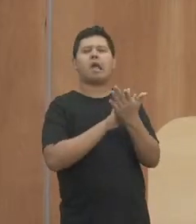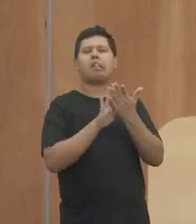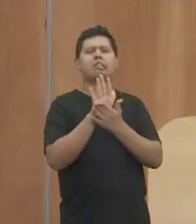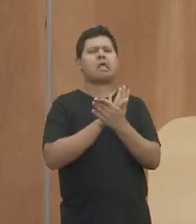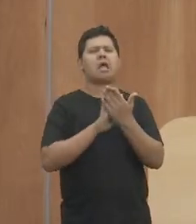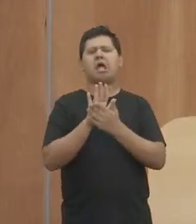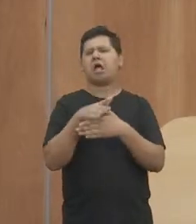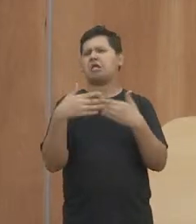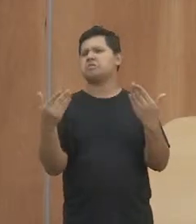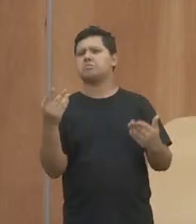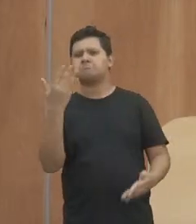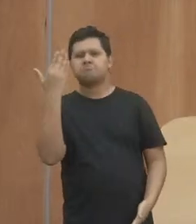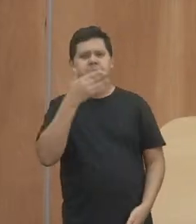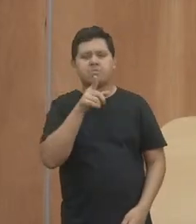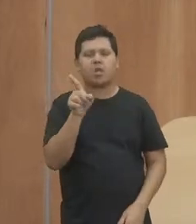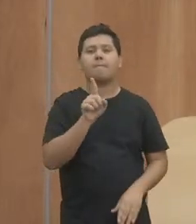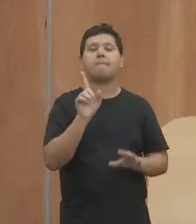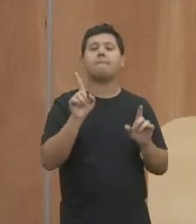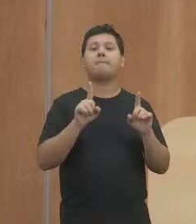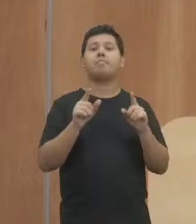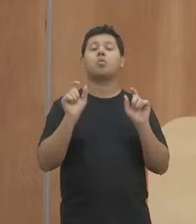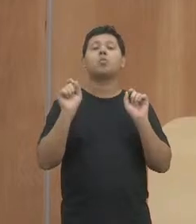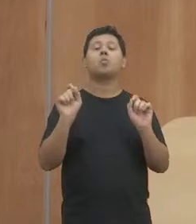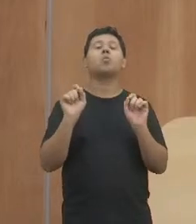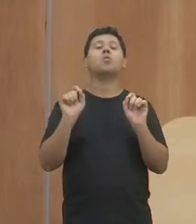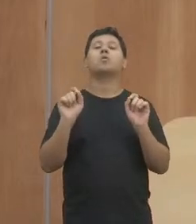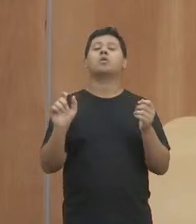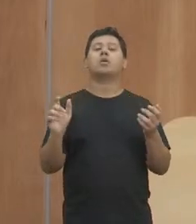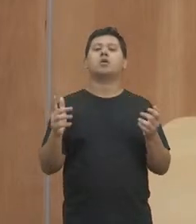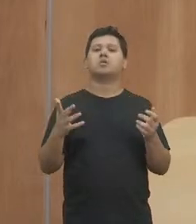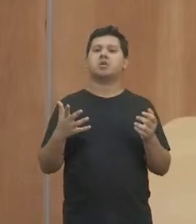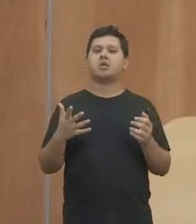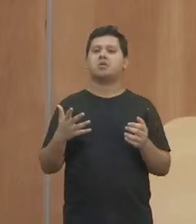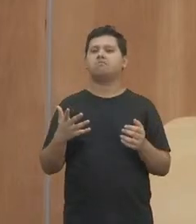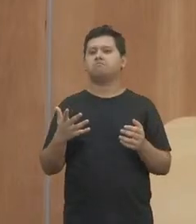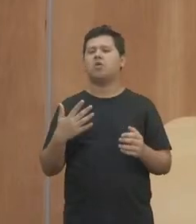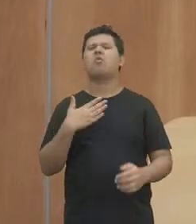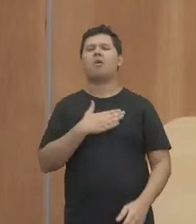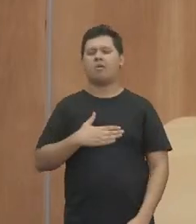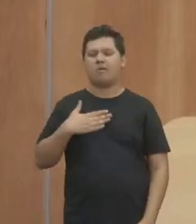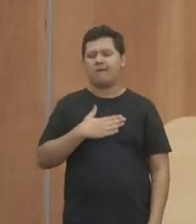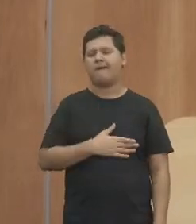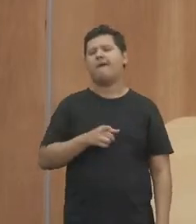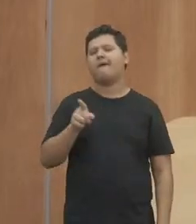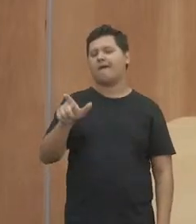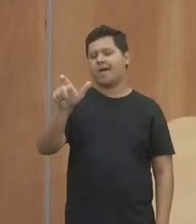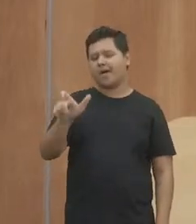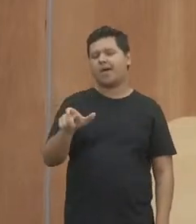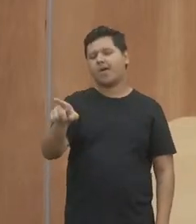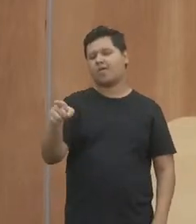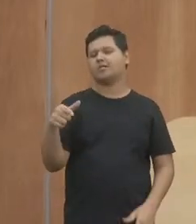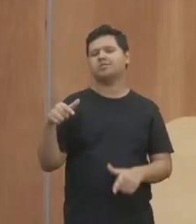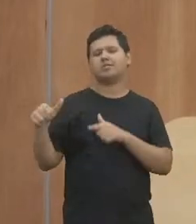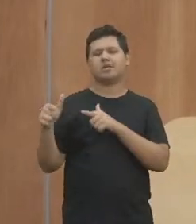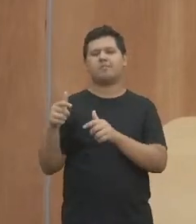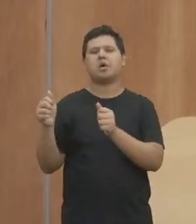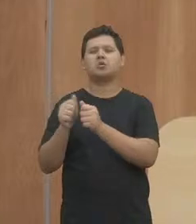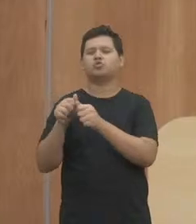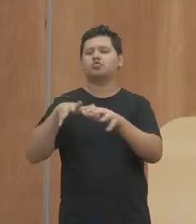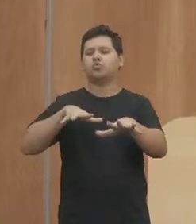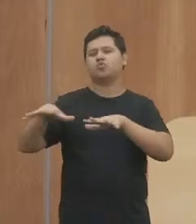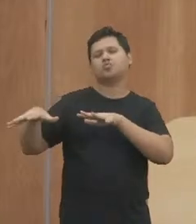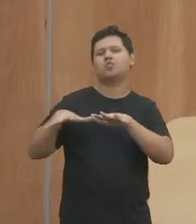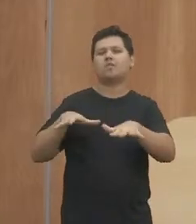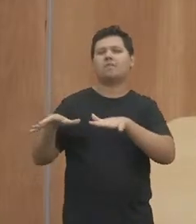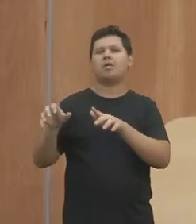você estiver. Muito pelo contrário, inclusive admiro o trabalho que você desenvolvia com os movimentos sindicais, com os movimentos